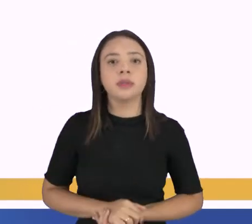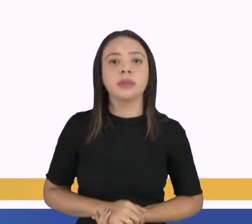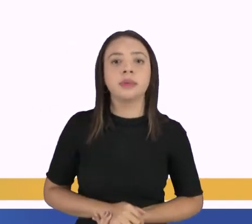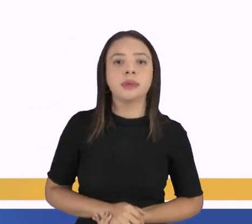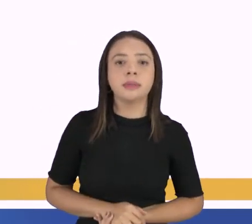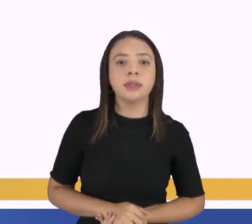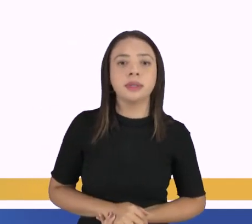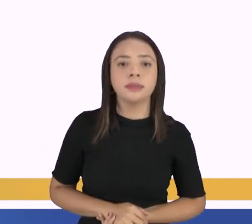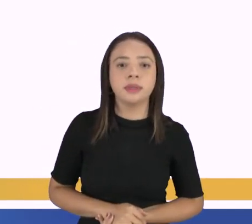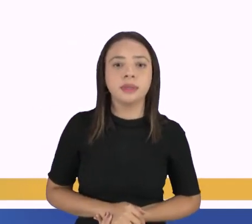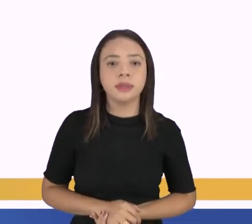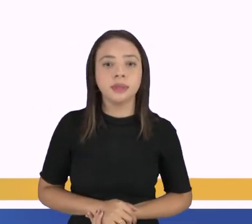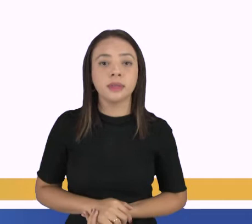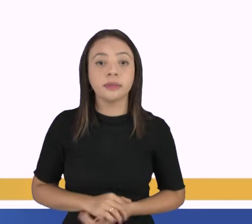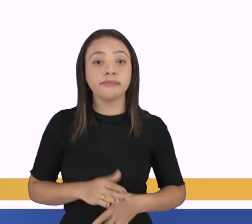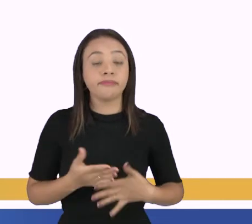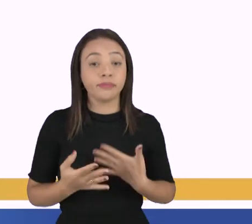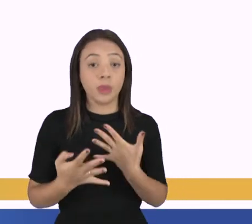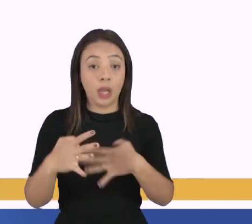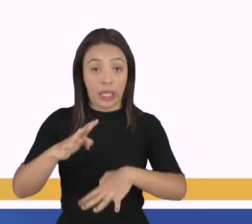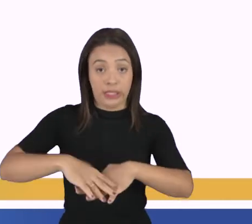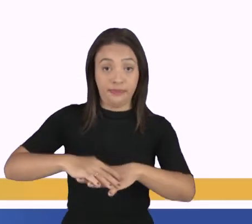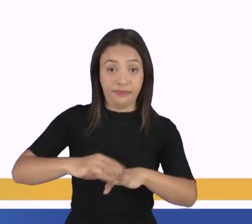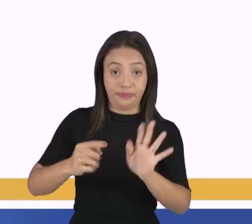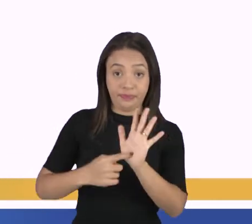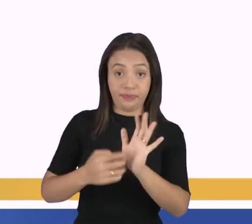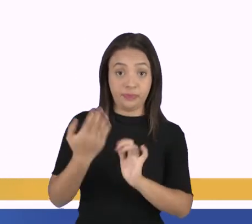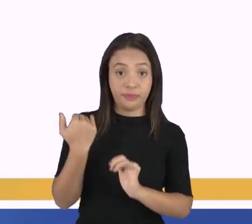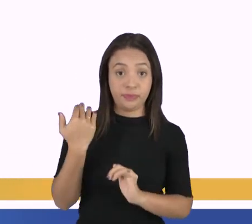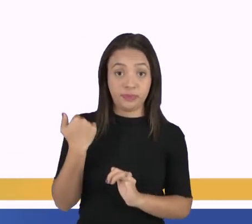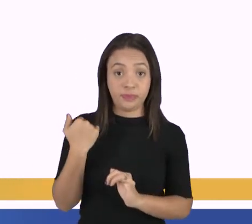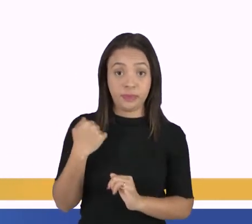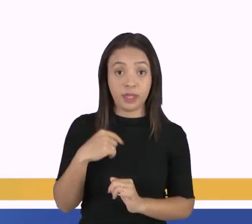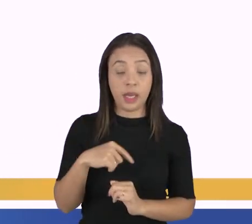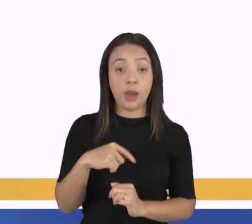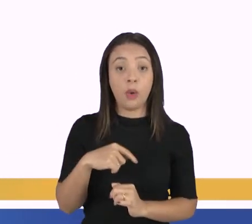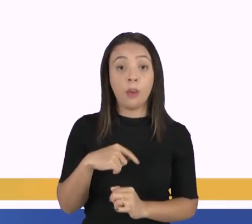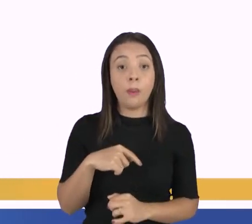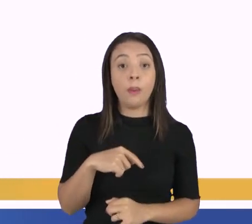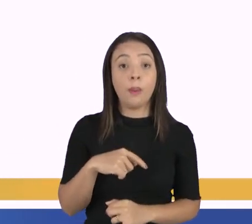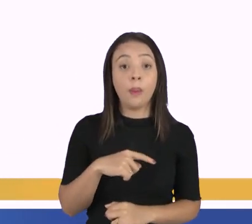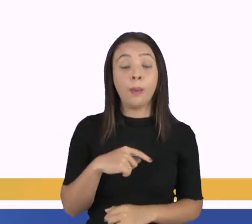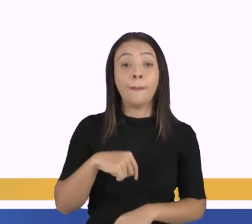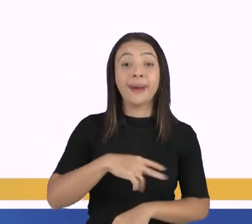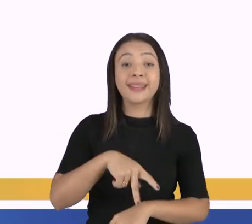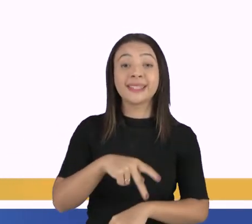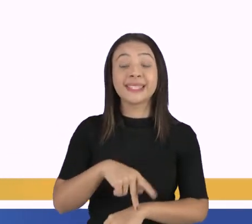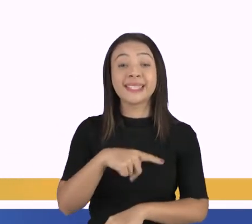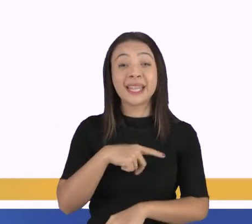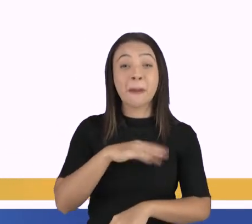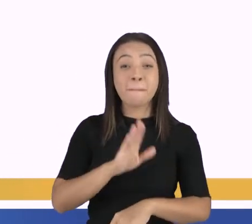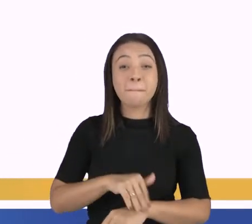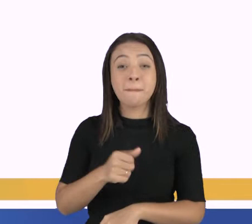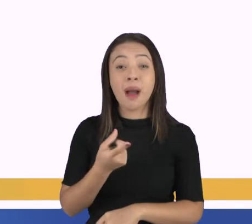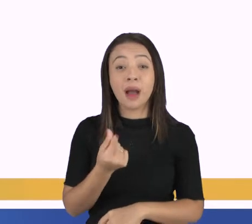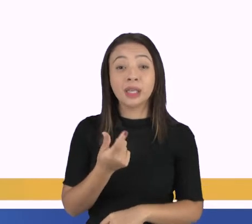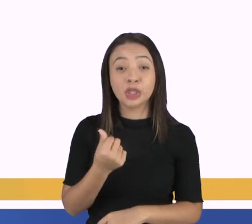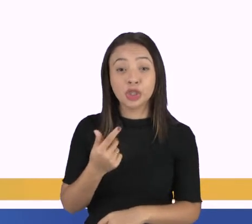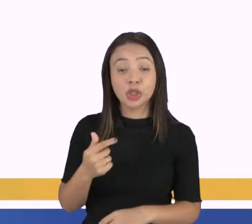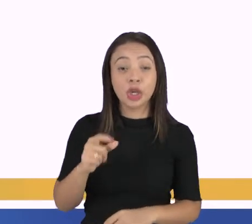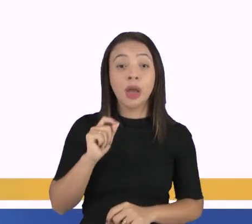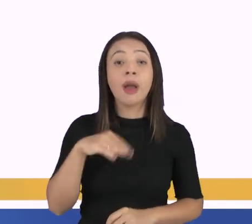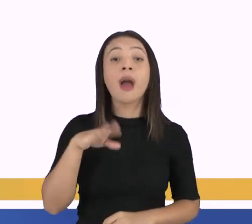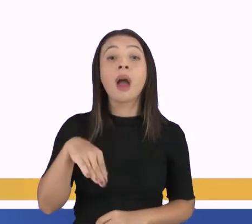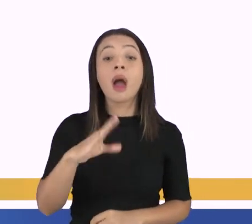no gráfico anterior, o país com a maior concentração de renda é o Catar. No entanto, o índice de desenvolvimento